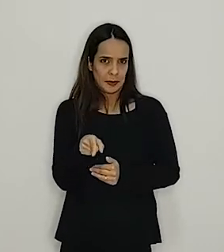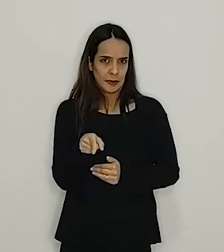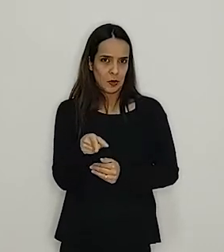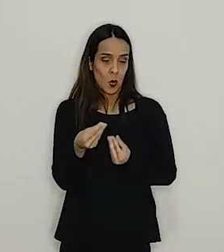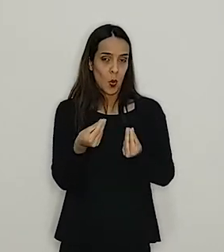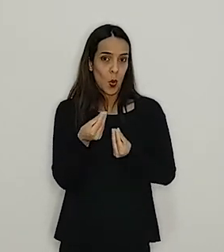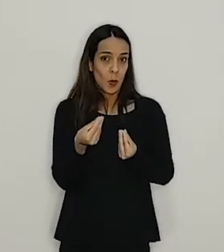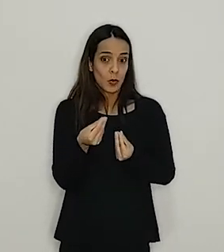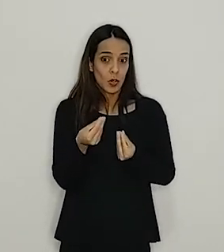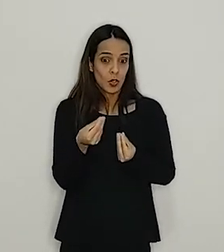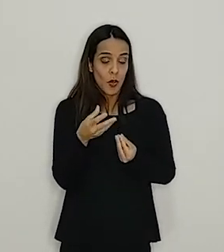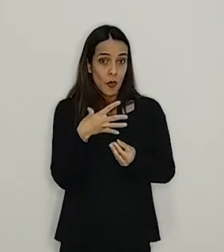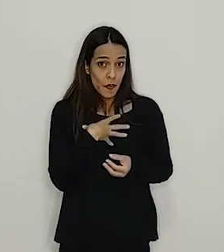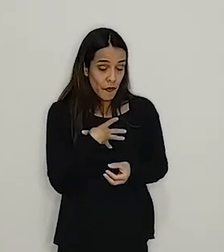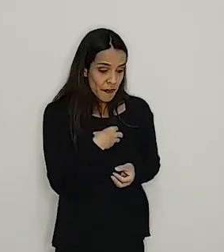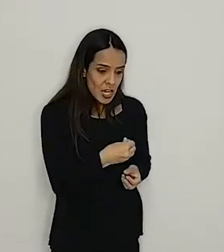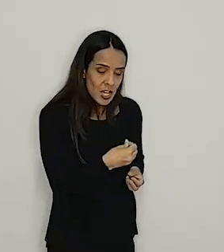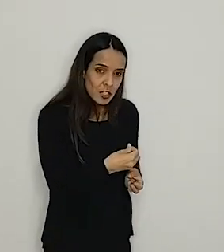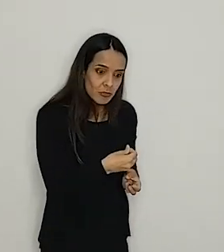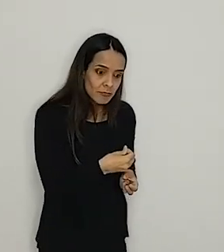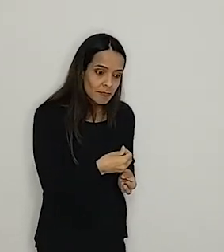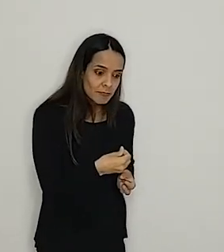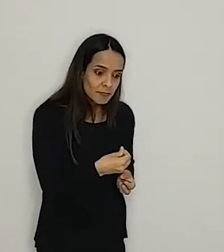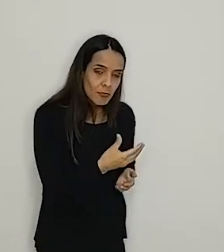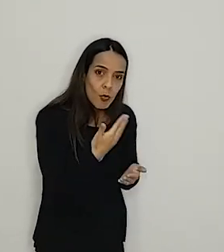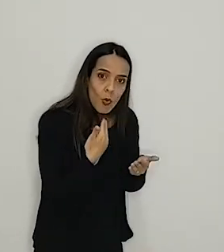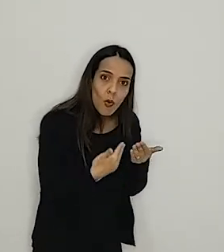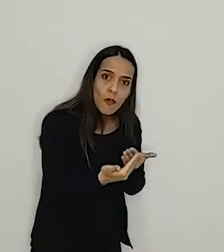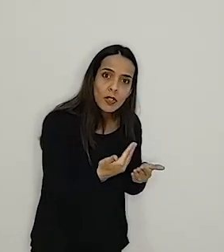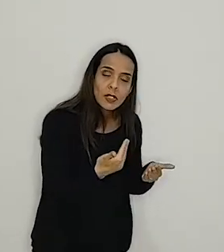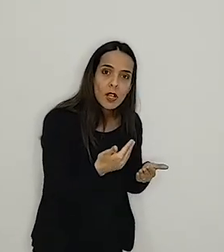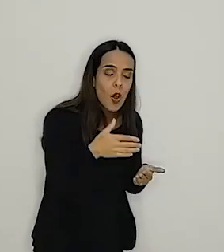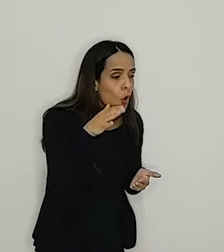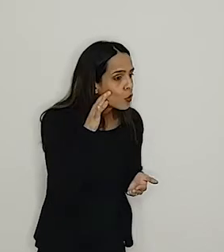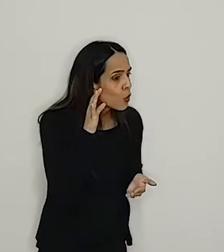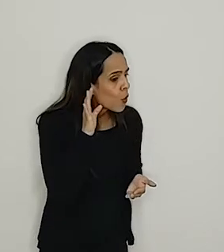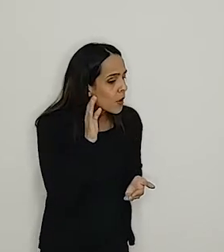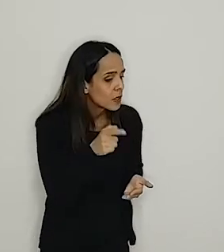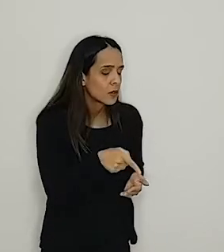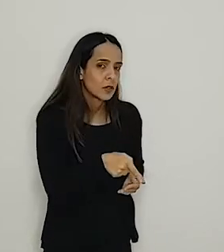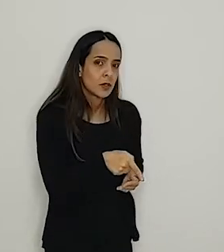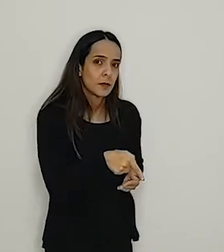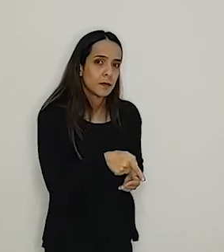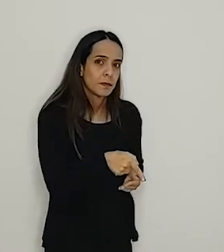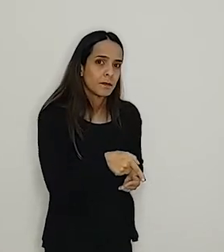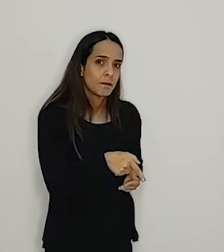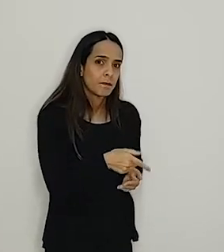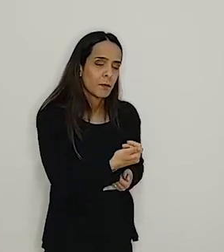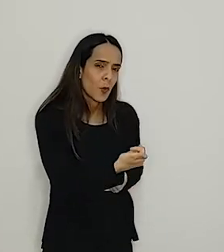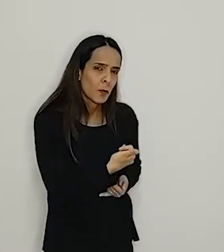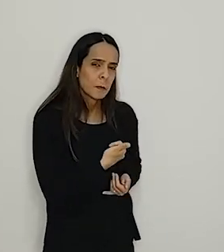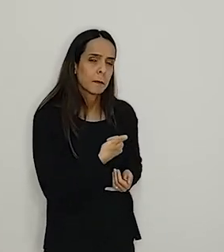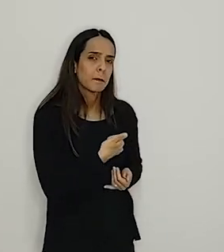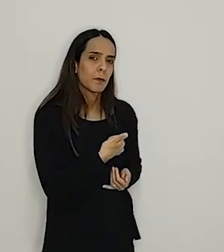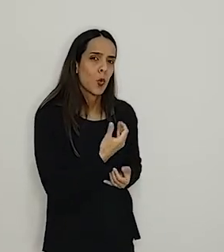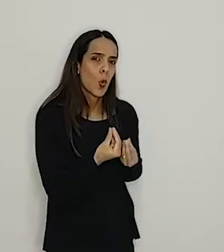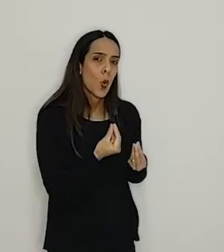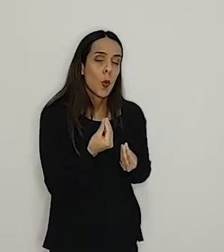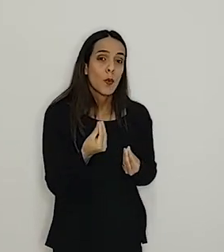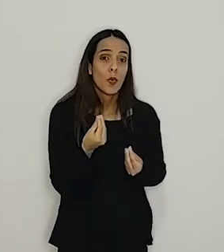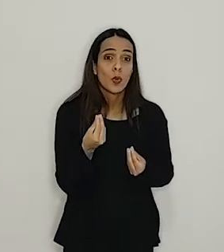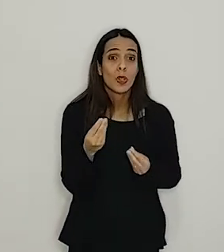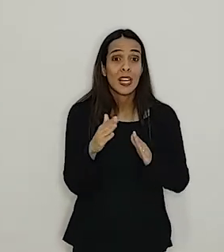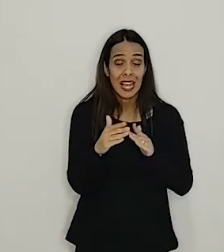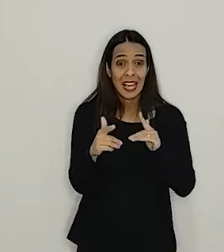estamos escutando os nossos filhos? Como estamos escutando os jovens dentro da igreja? Como é